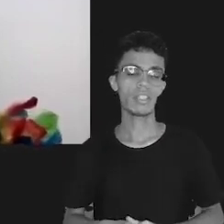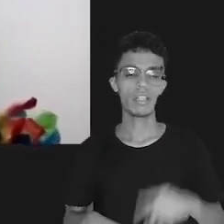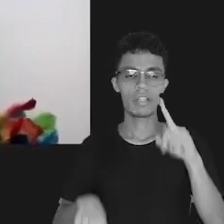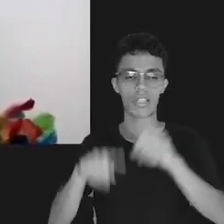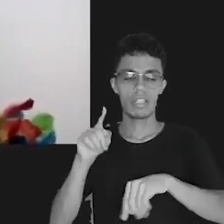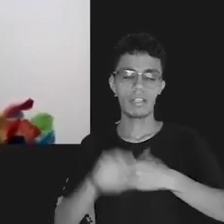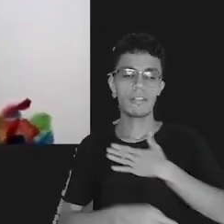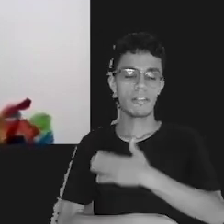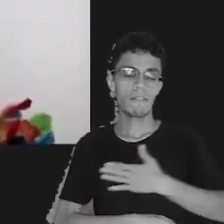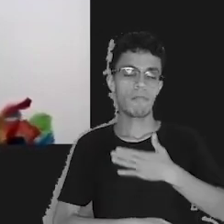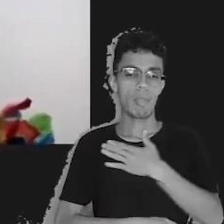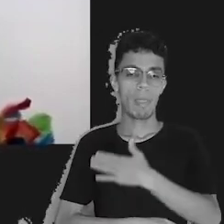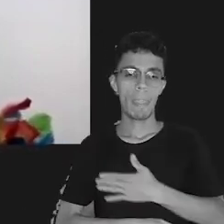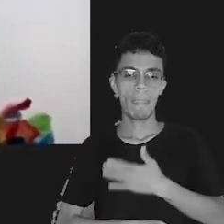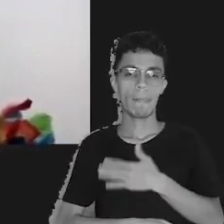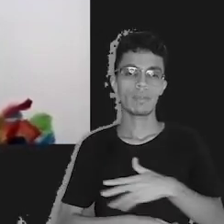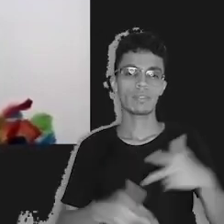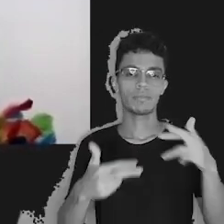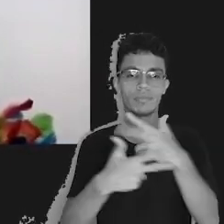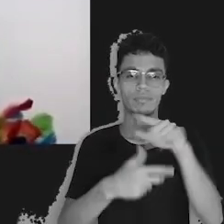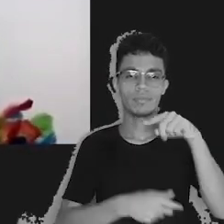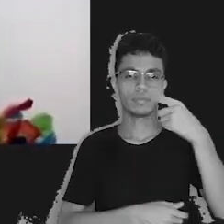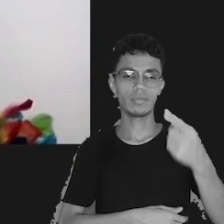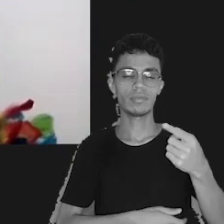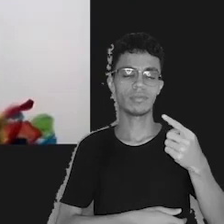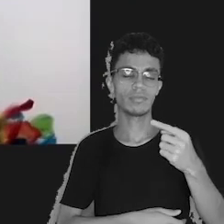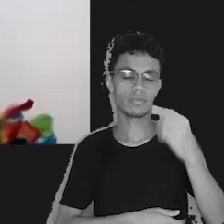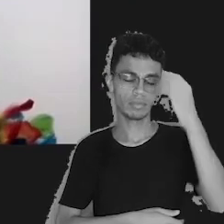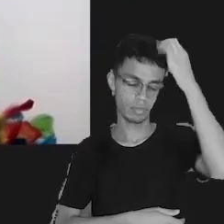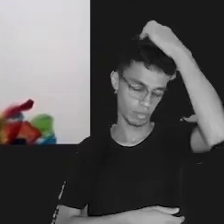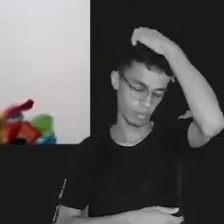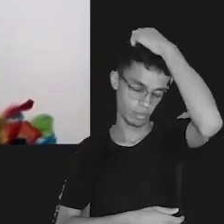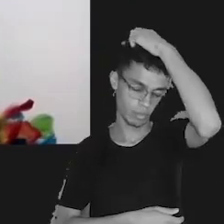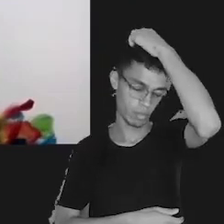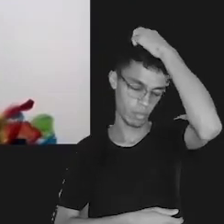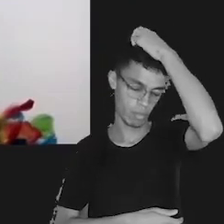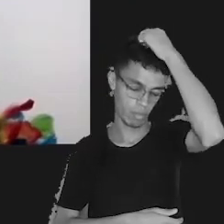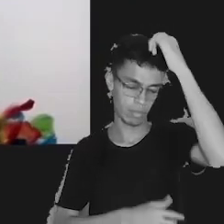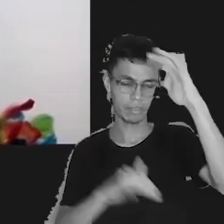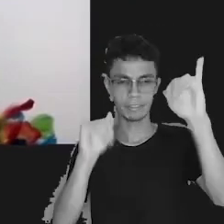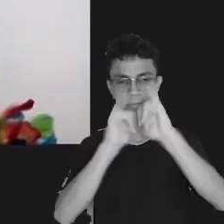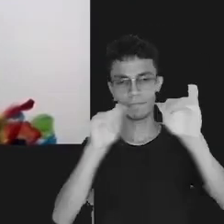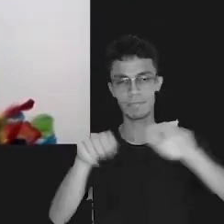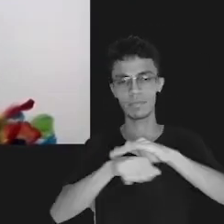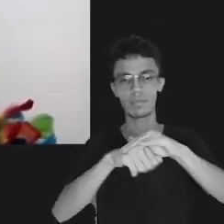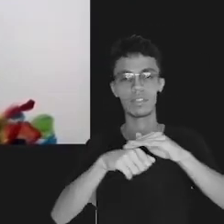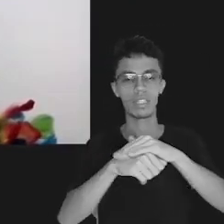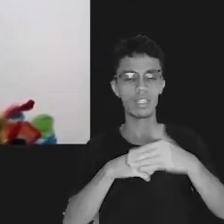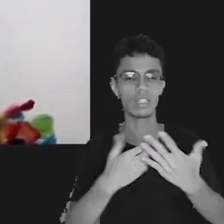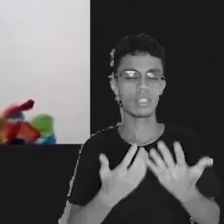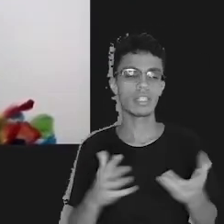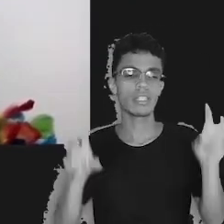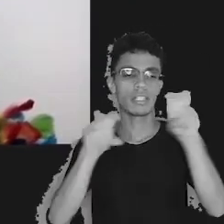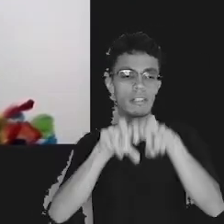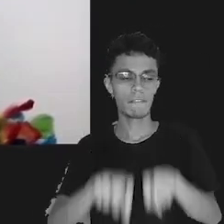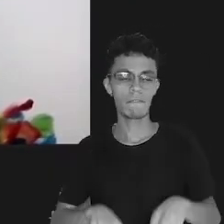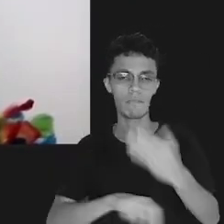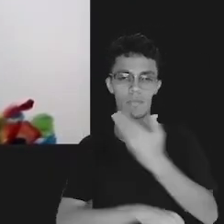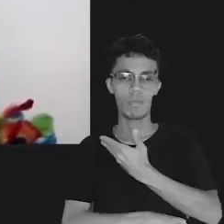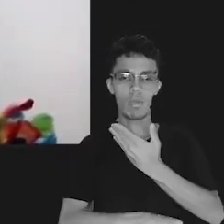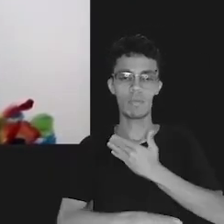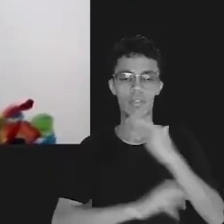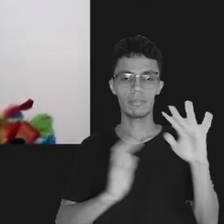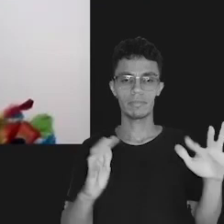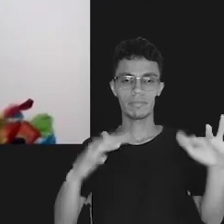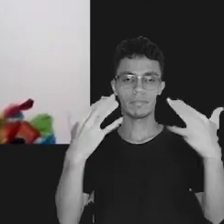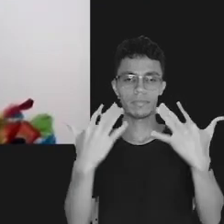material gostoso é assim, gente, coisa que dá depois muito, muito ao que se falar, muito ao que discutir, ao se sentar com os seus amigos que assistiram junto